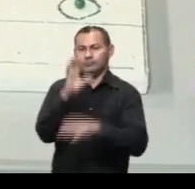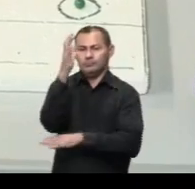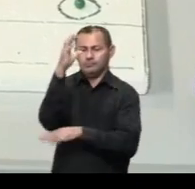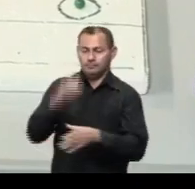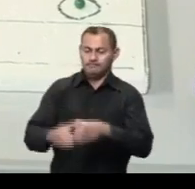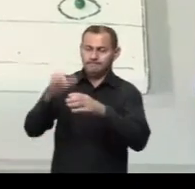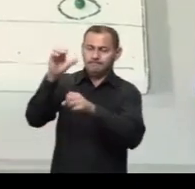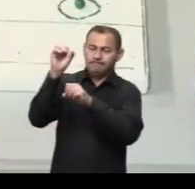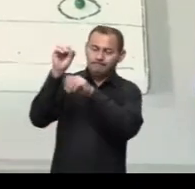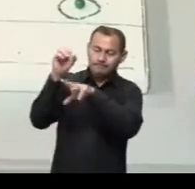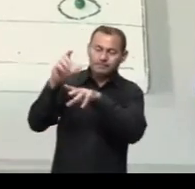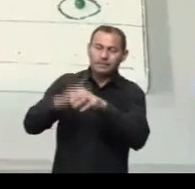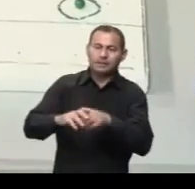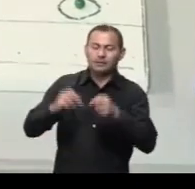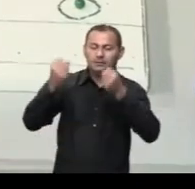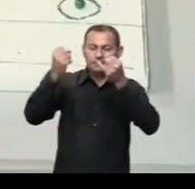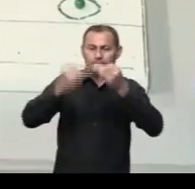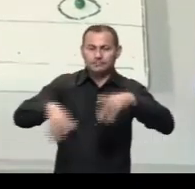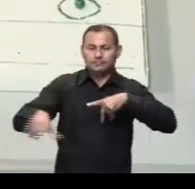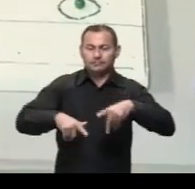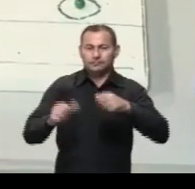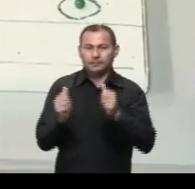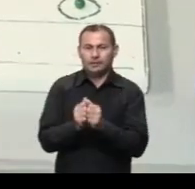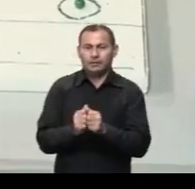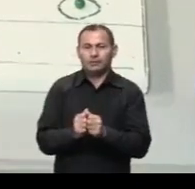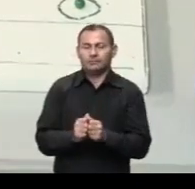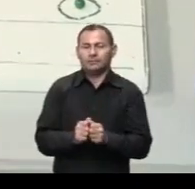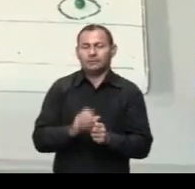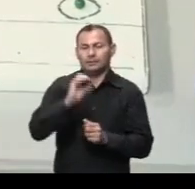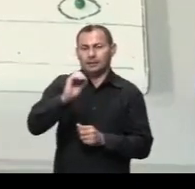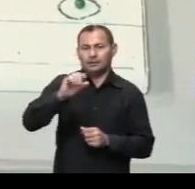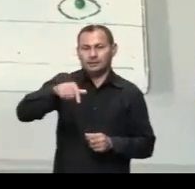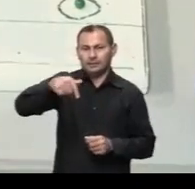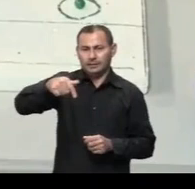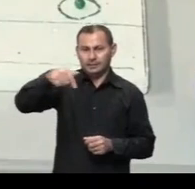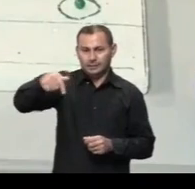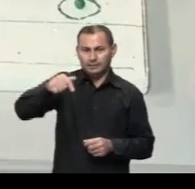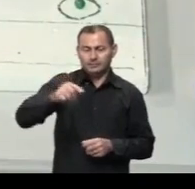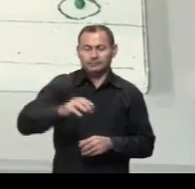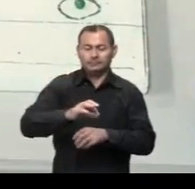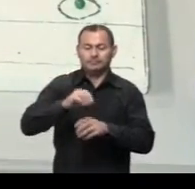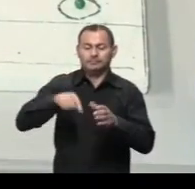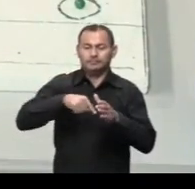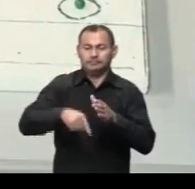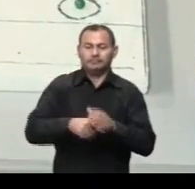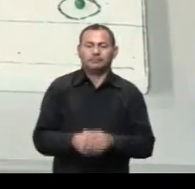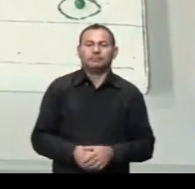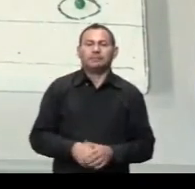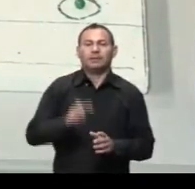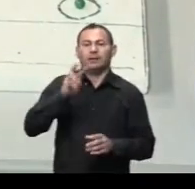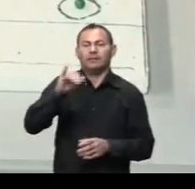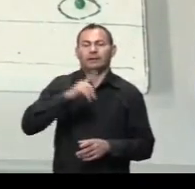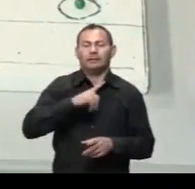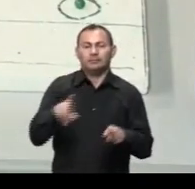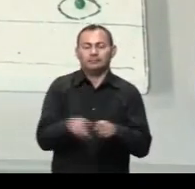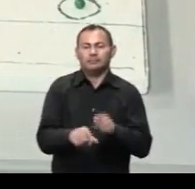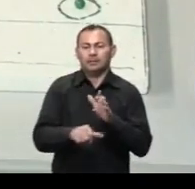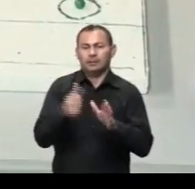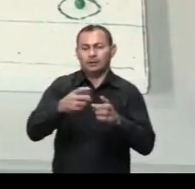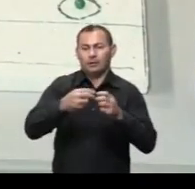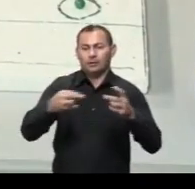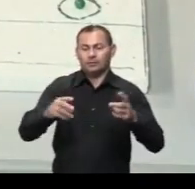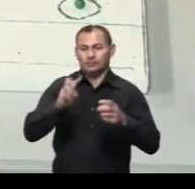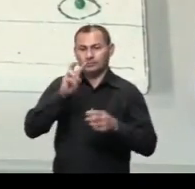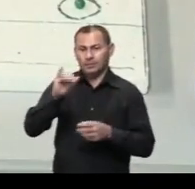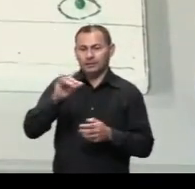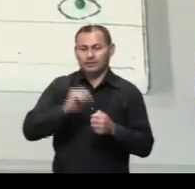Ok? Então, eu vou estar trabalhando com 0,77 de diâmetro. Muito bem. Então, vocês vão pegar, a primeira coisa que vocês